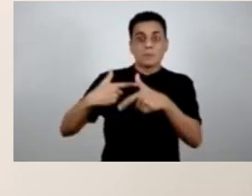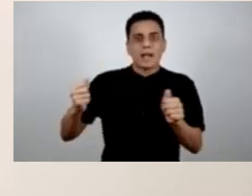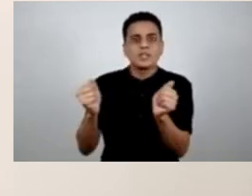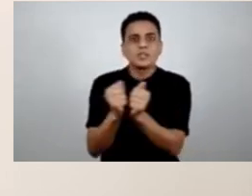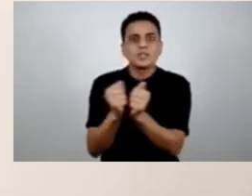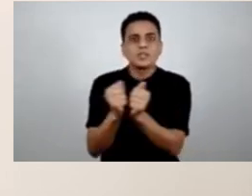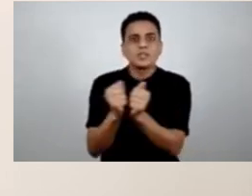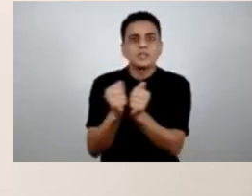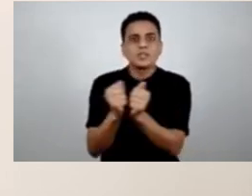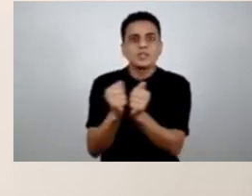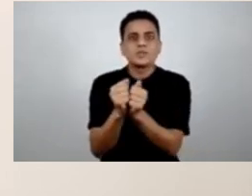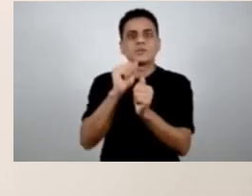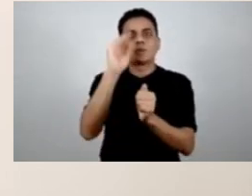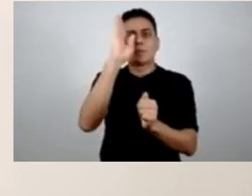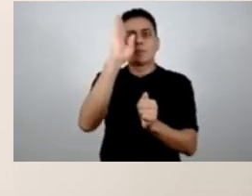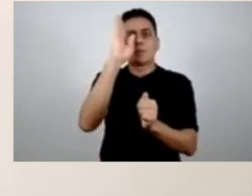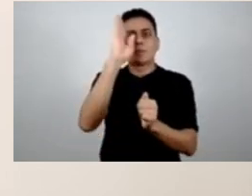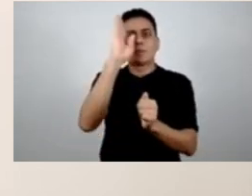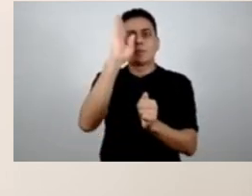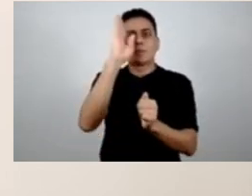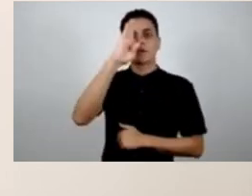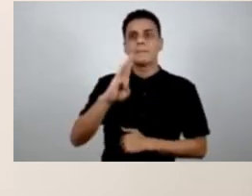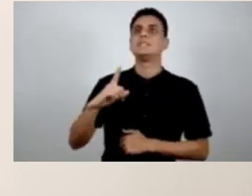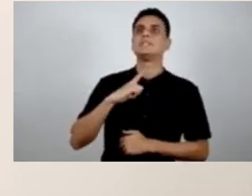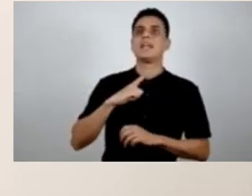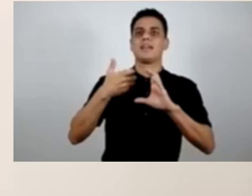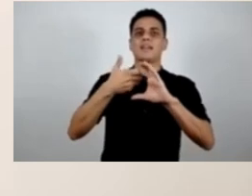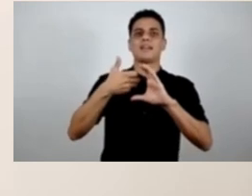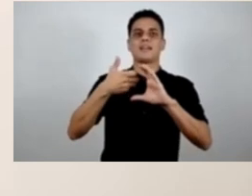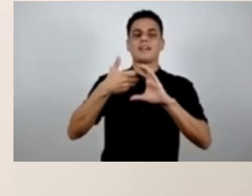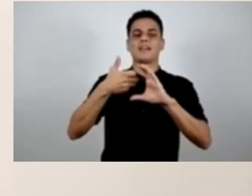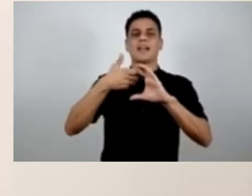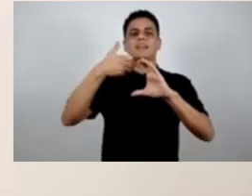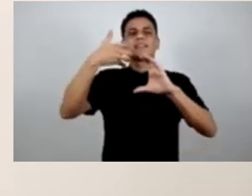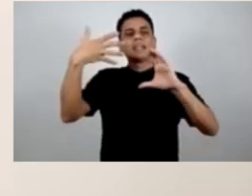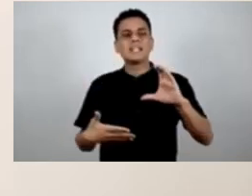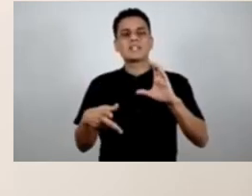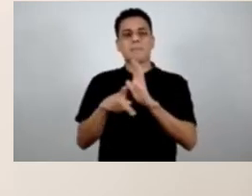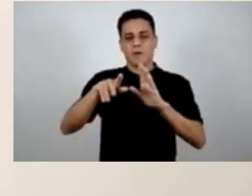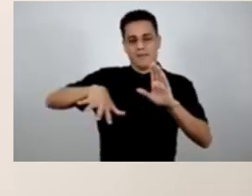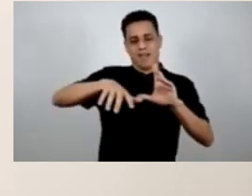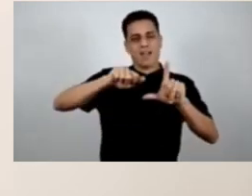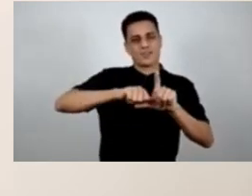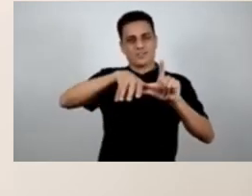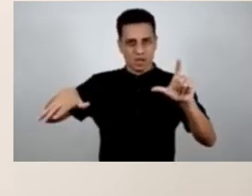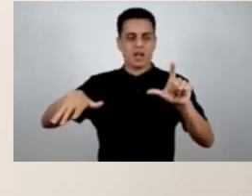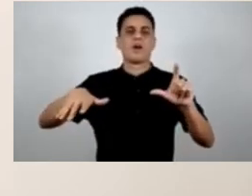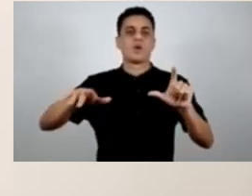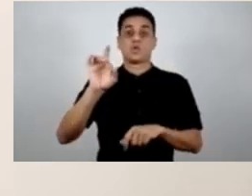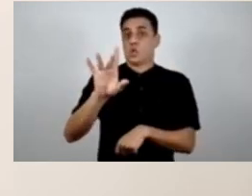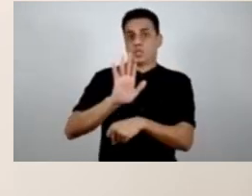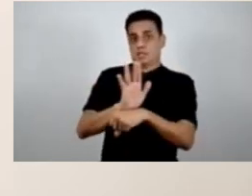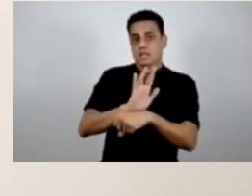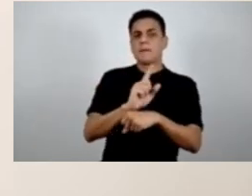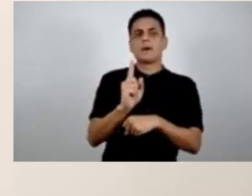Né? O Brasil tem uma característica muito curiosa na questão do audiovisual, né? E mesmo não